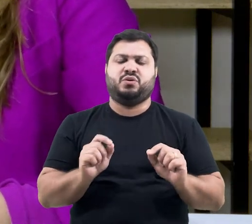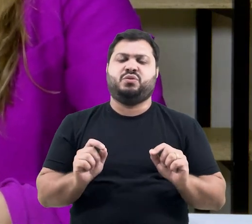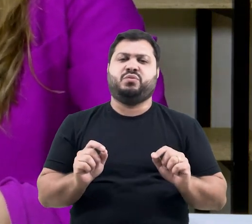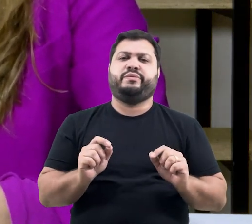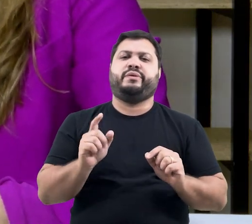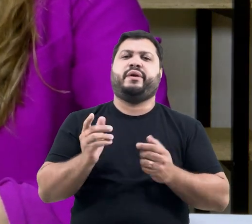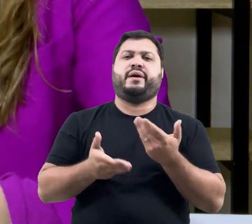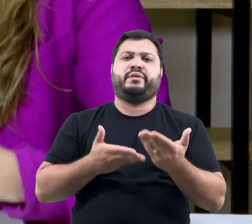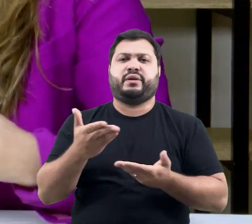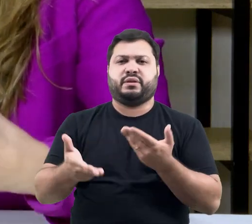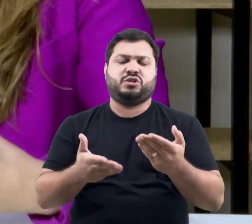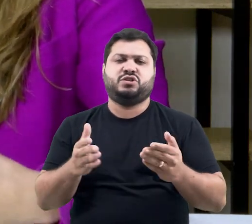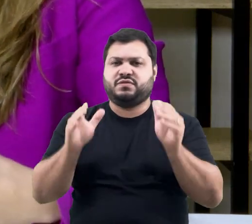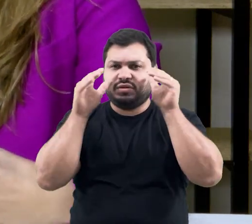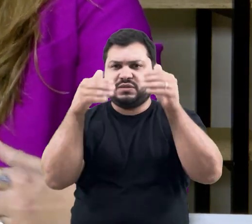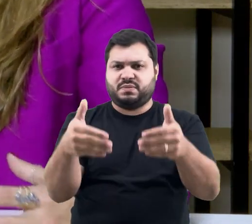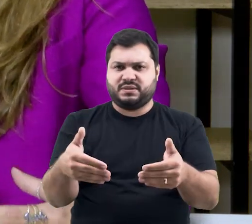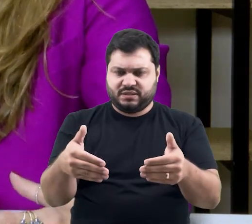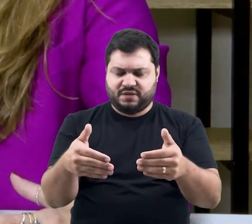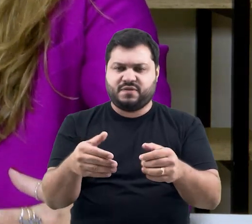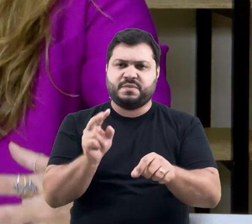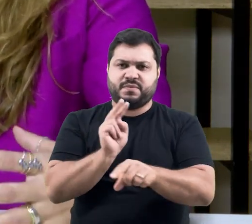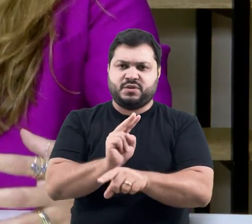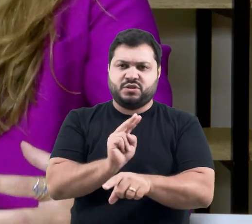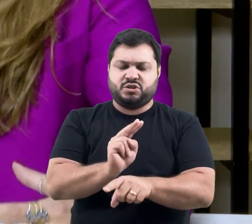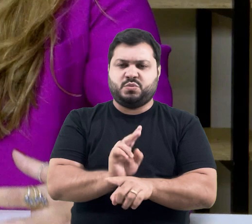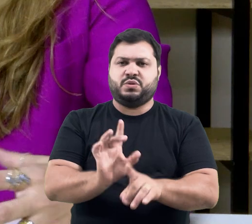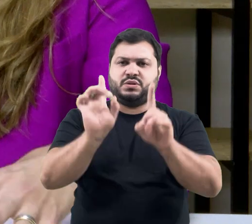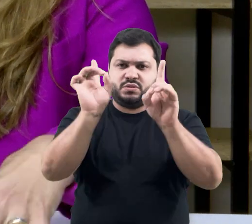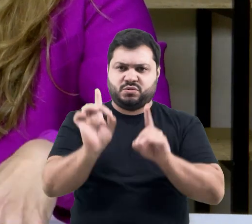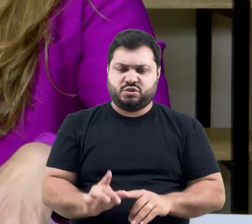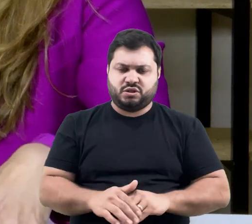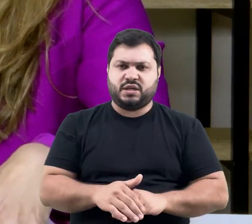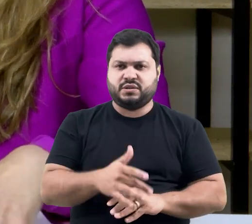aprovados no que diz respeito à tratativa específica de